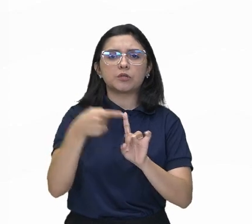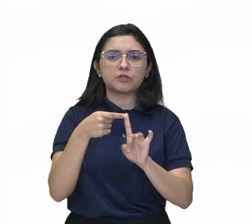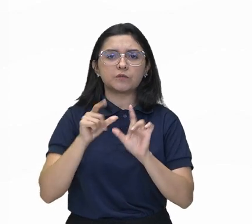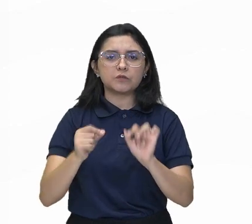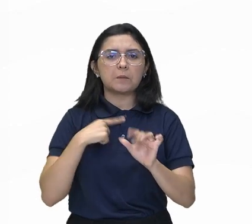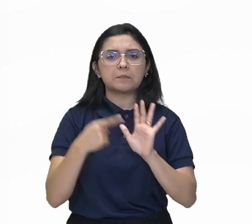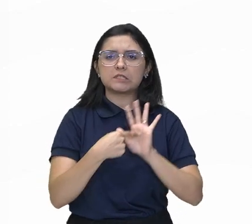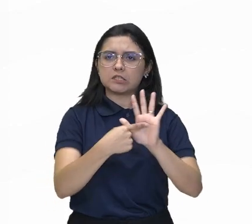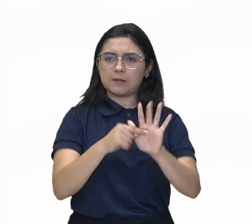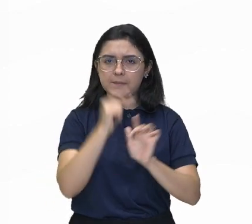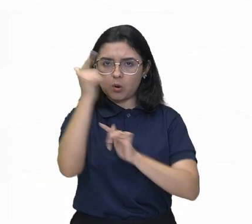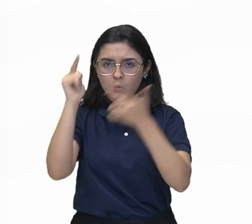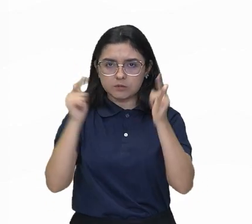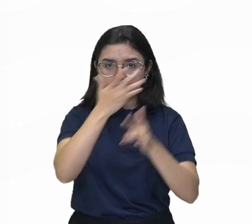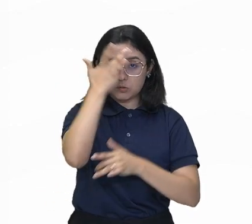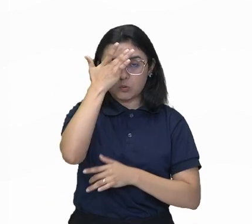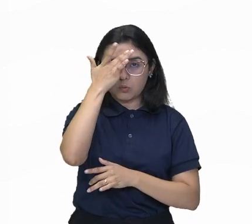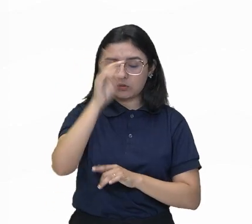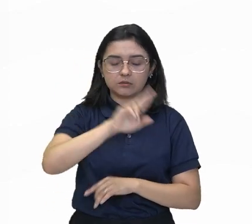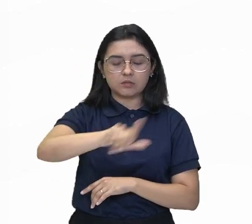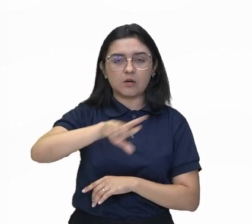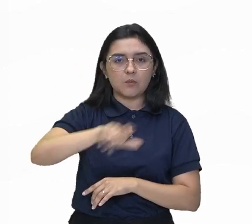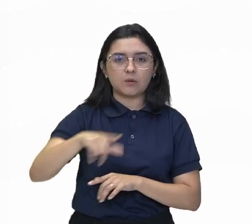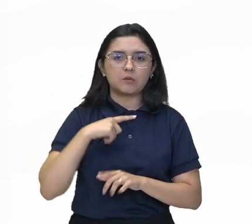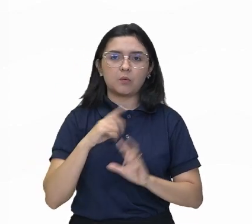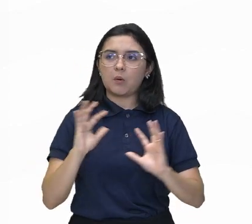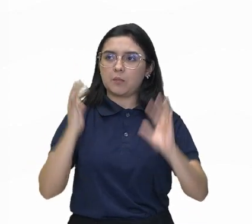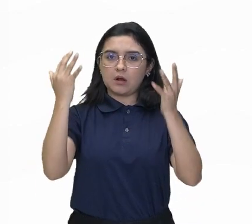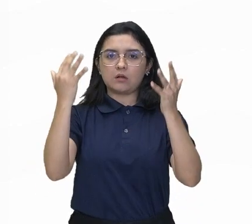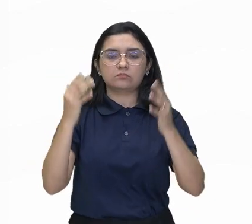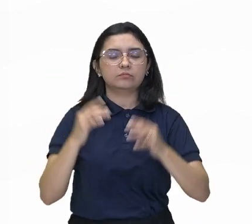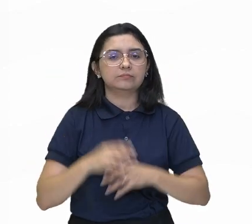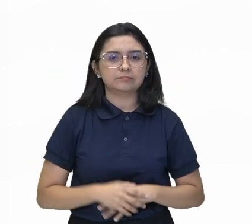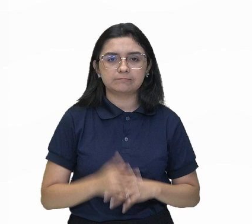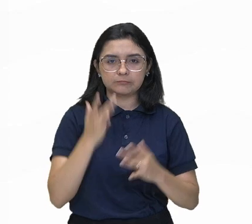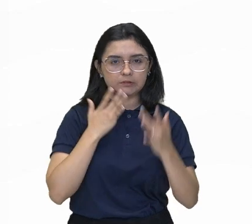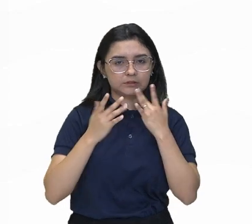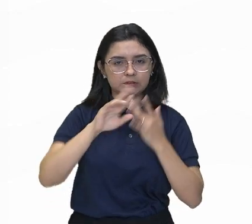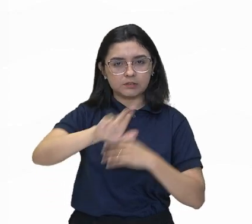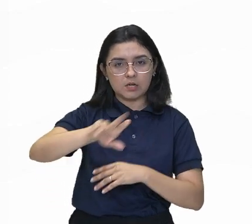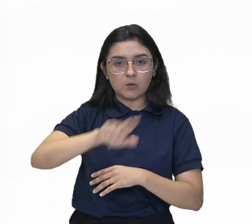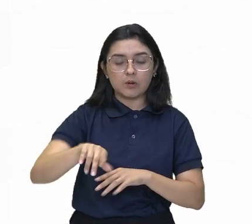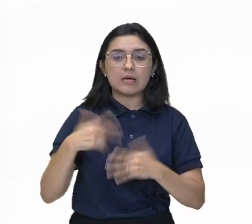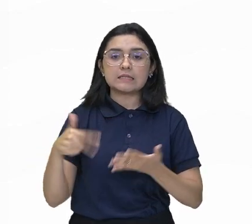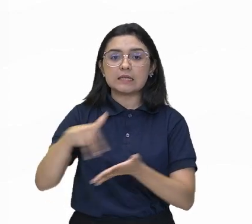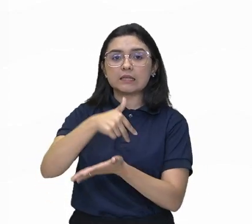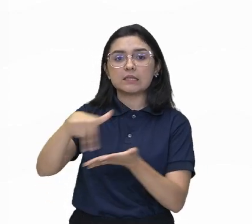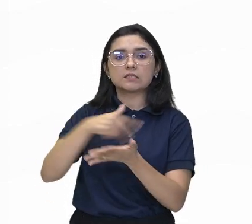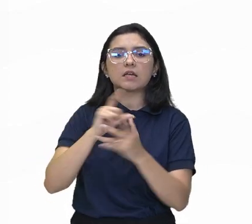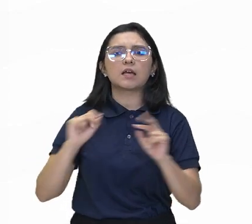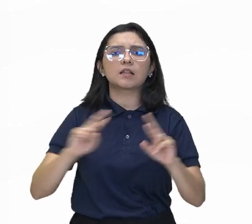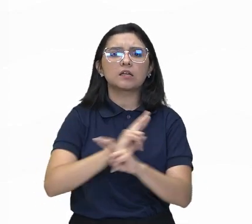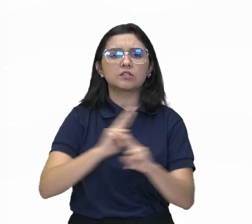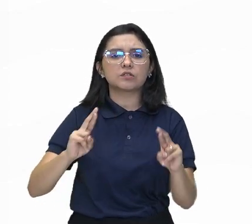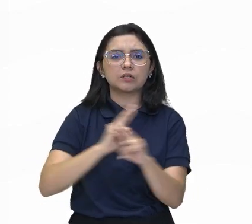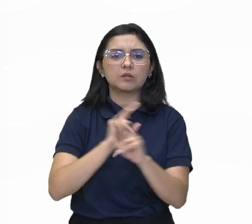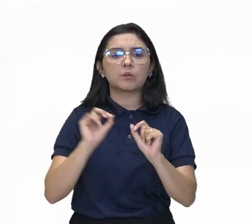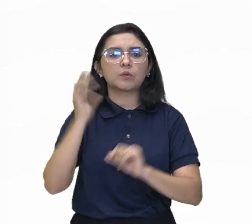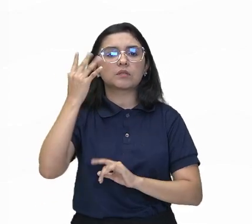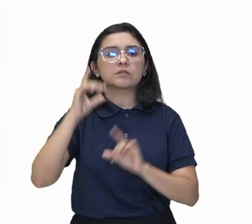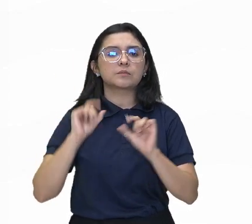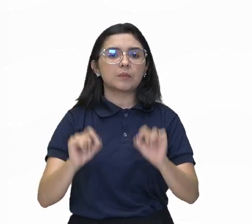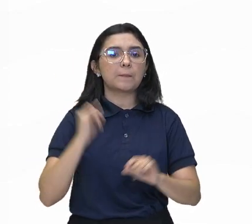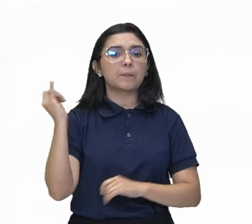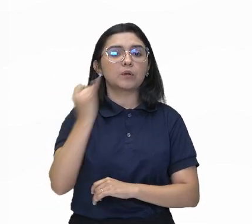apresentar para outras pessoas, como num espetáculo cênico. Essa dança está sempre ligada a um acontecimento